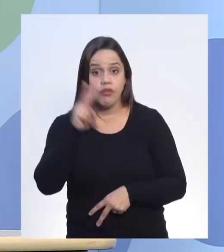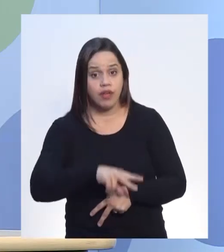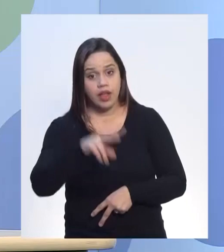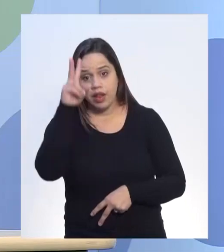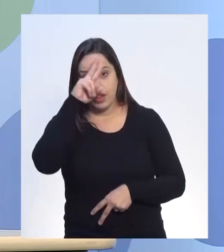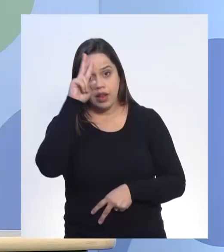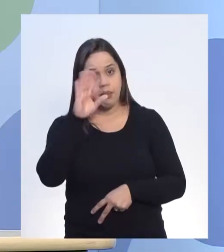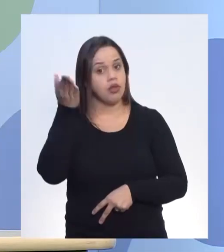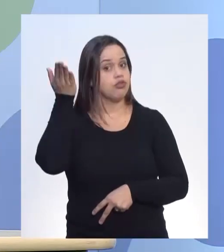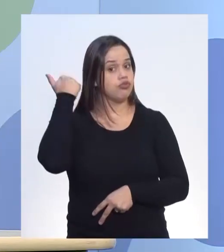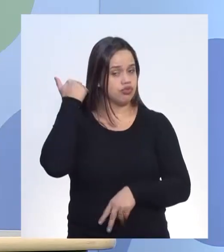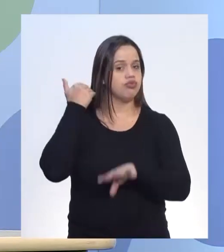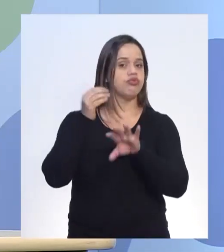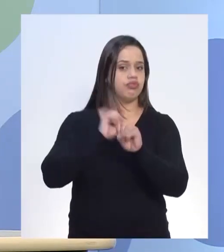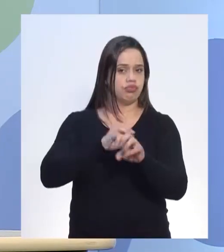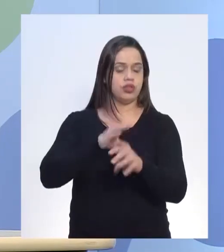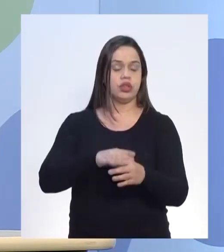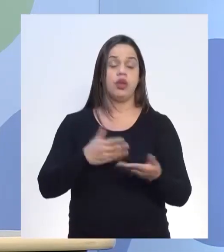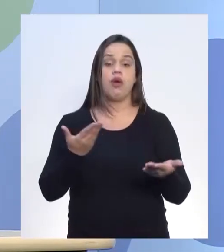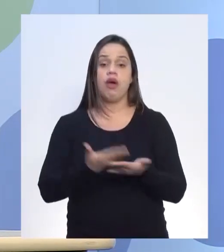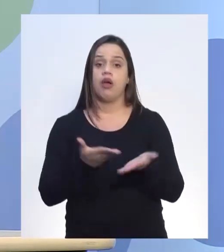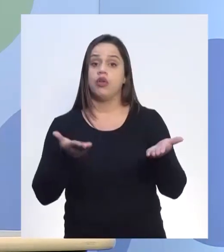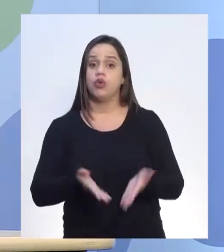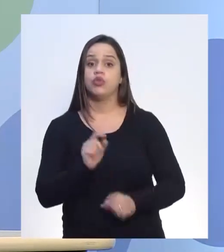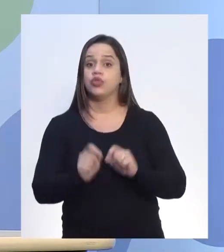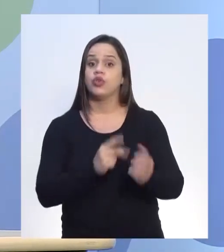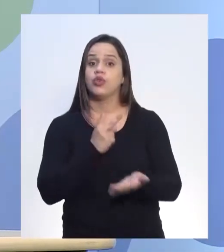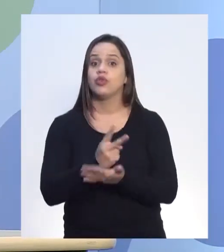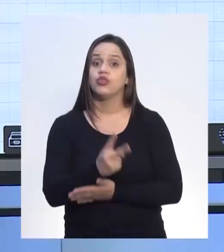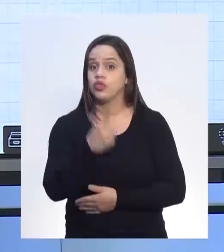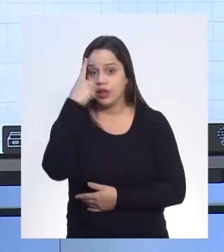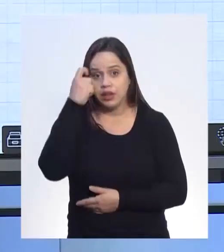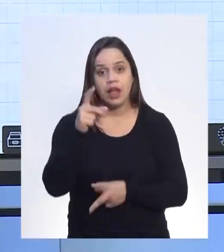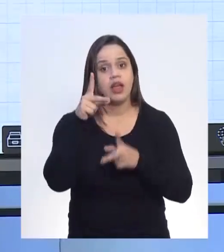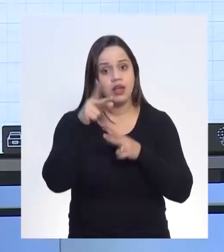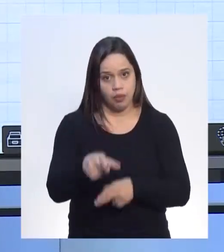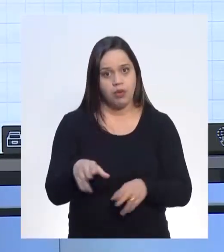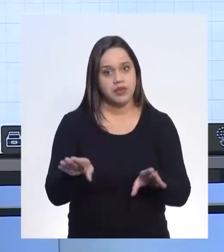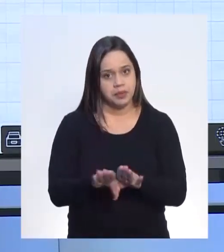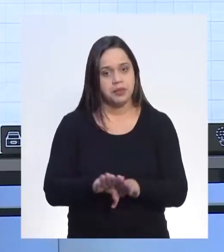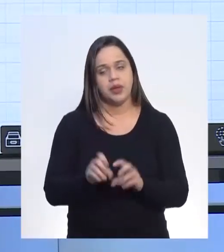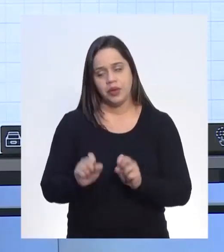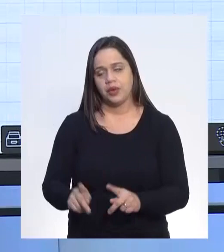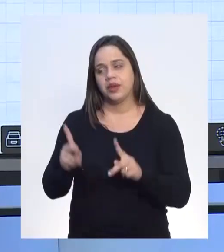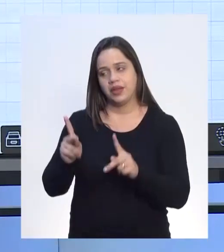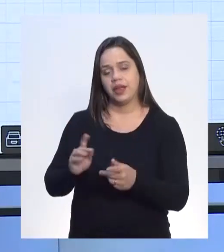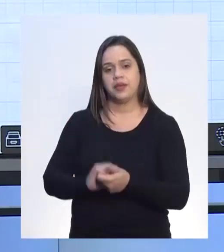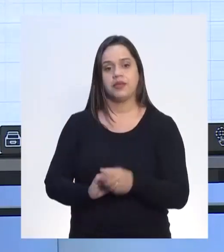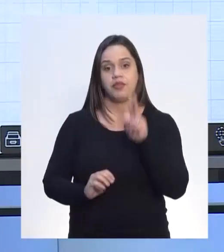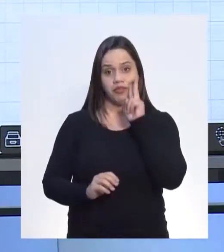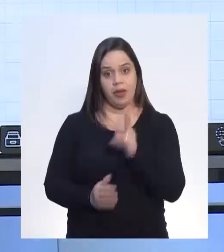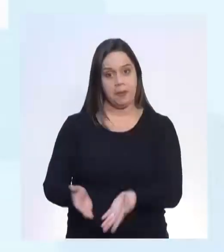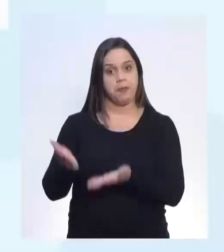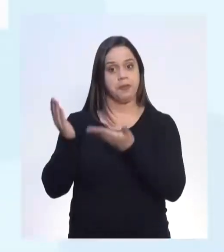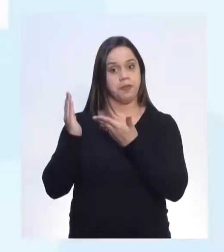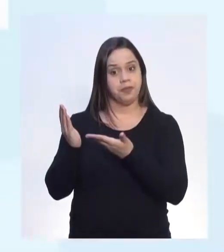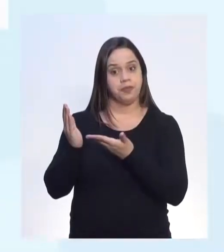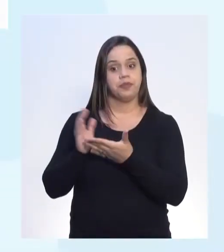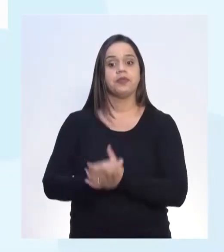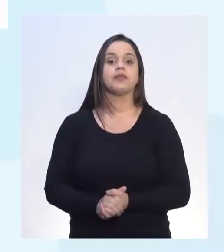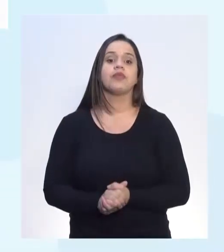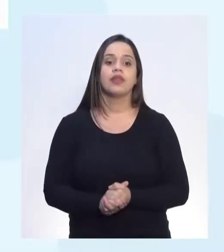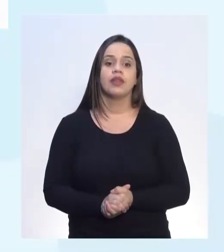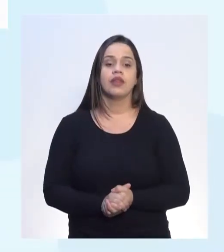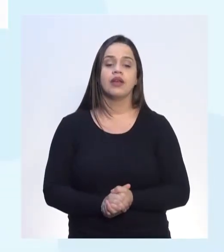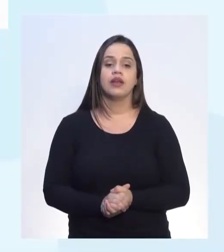que foi passado. Então, para essa aula hoje, nós vamos continuar na mesma ideia, né, Osmar? Na mesma ideia, Jonas, tá? Olha lá o que aparece para vocês, ó.